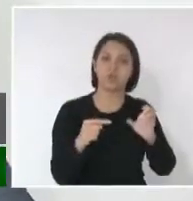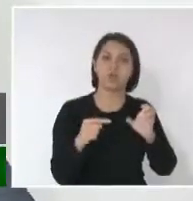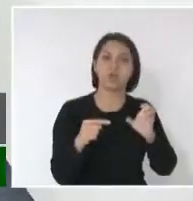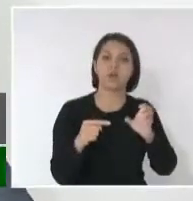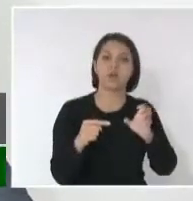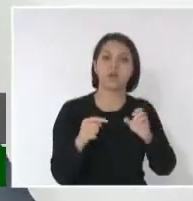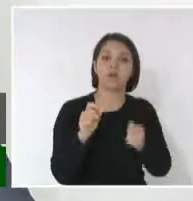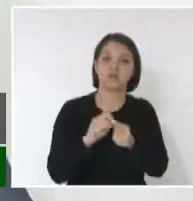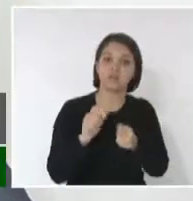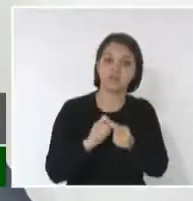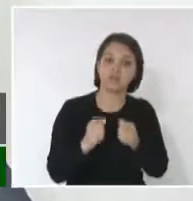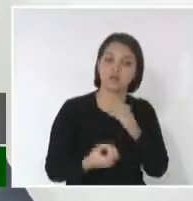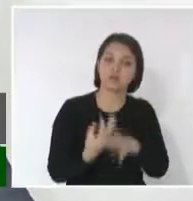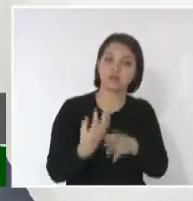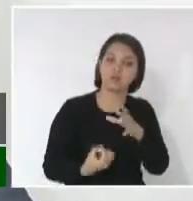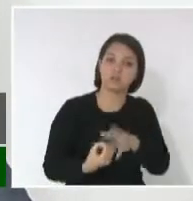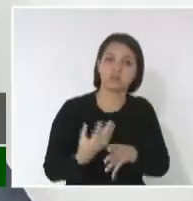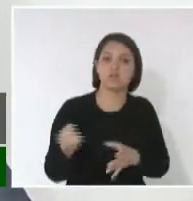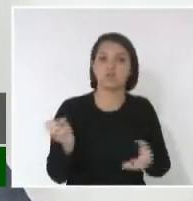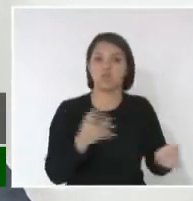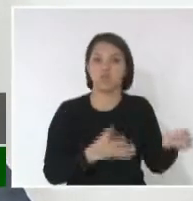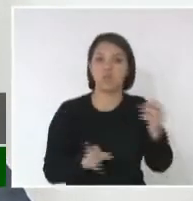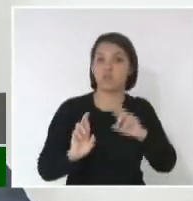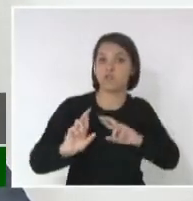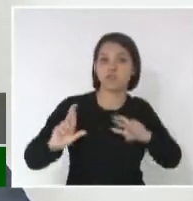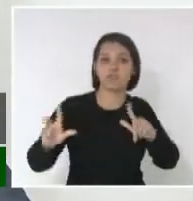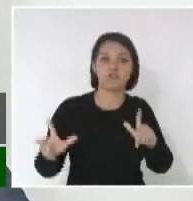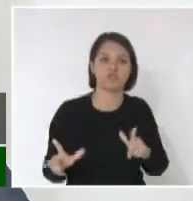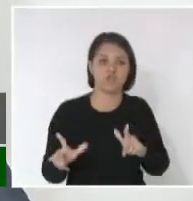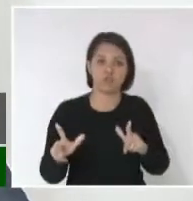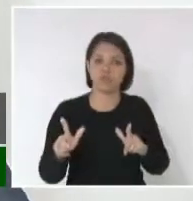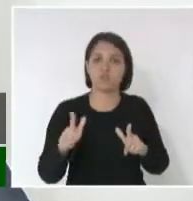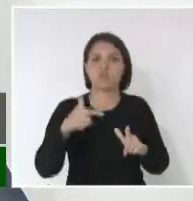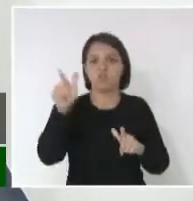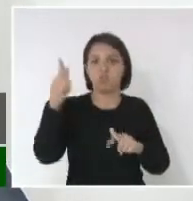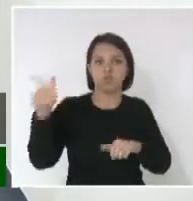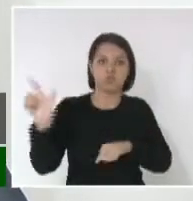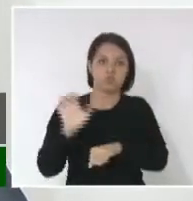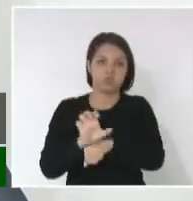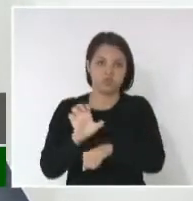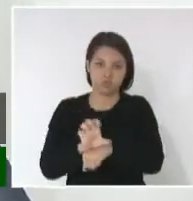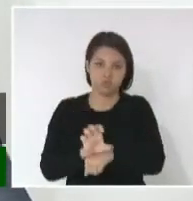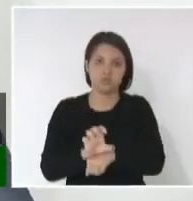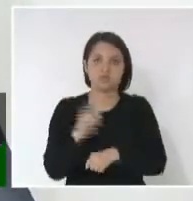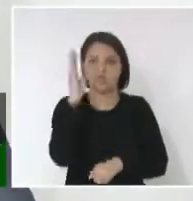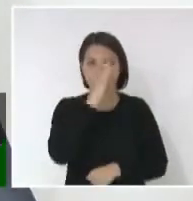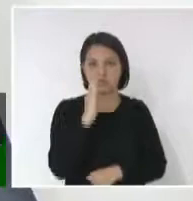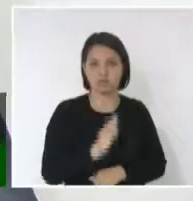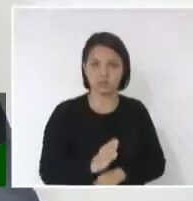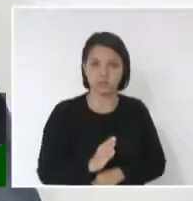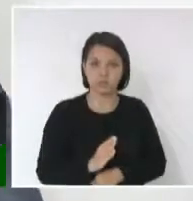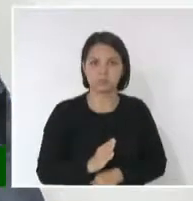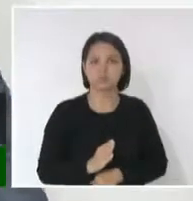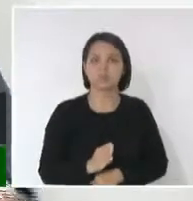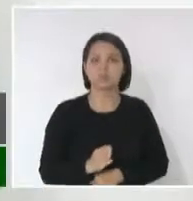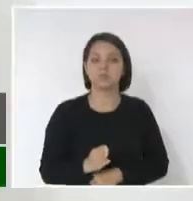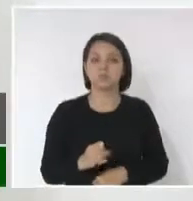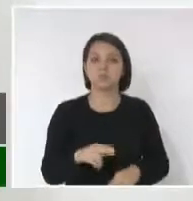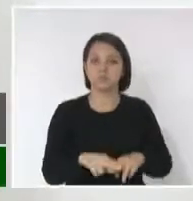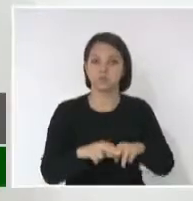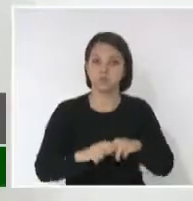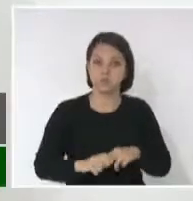estado diferenciado dos demais do Brasil. Não é para menos que, com